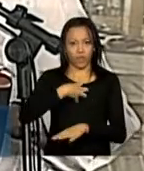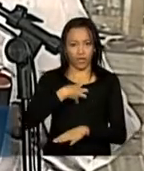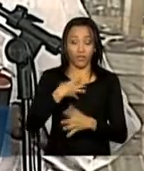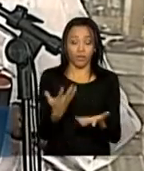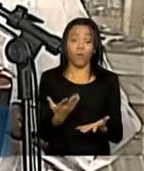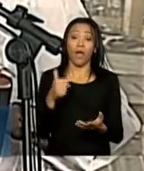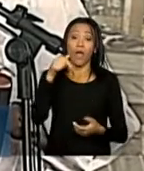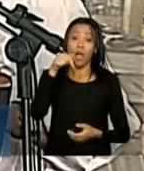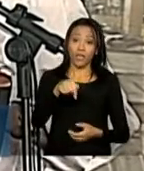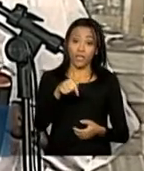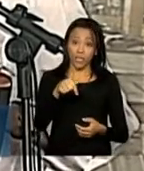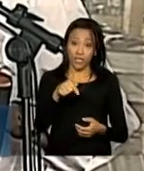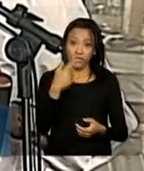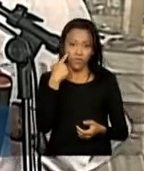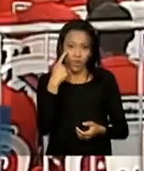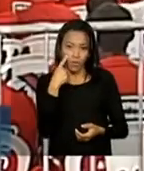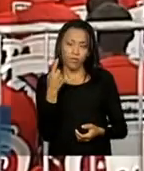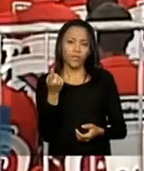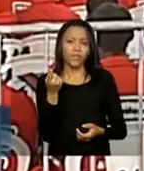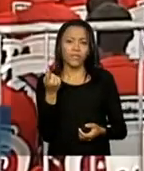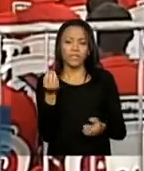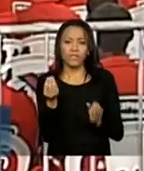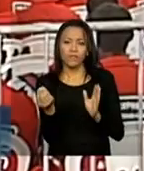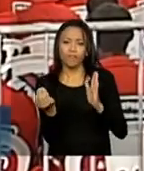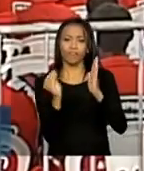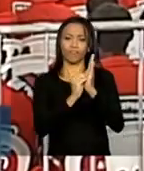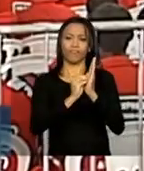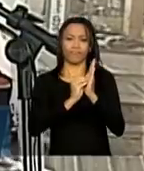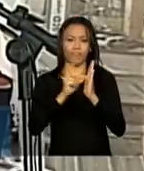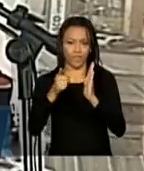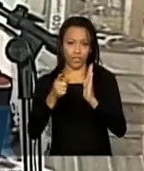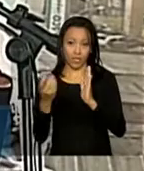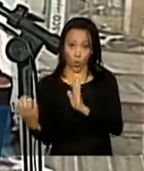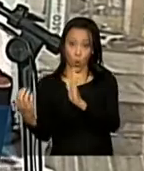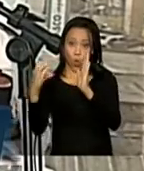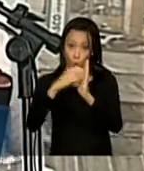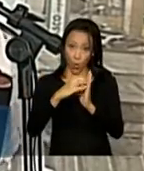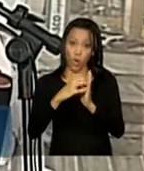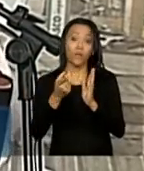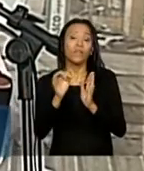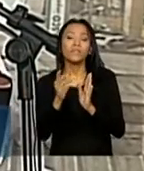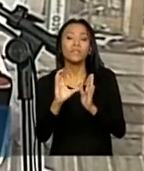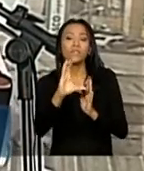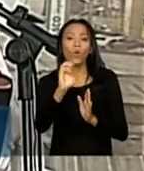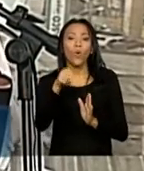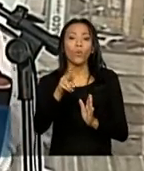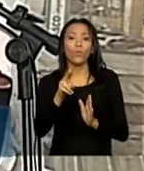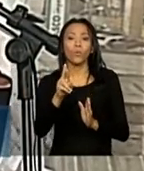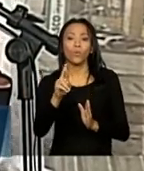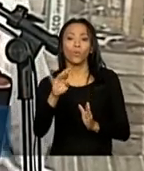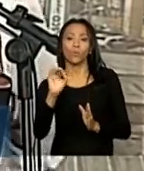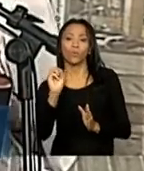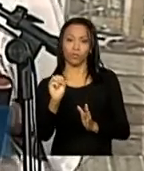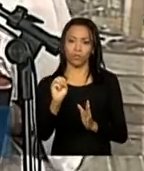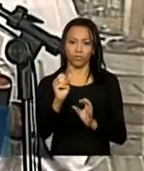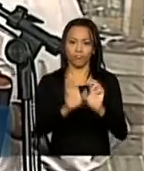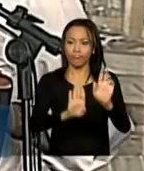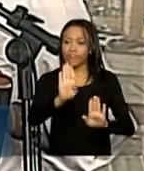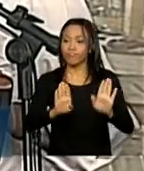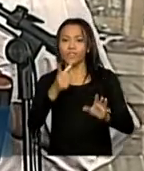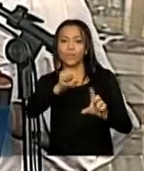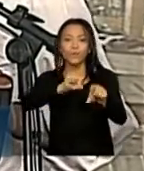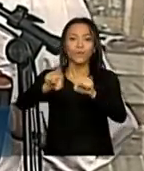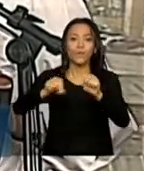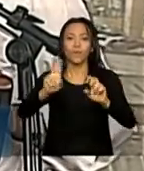colocar aquilo que for fruto desse concurso, para que, além, como disse o ministro César Borges, da Via Expressa